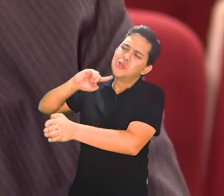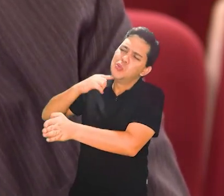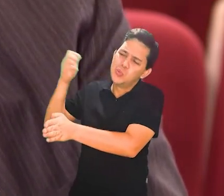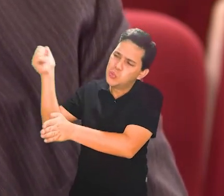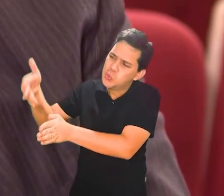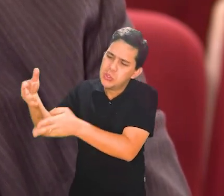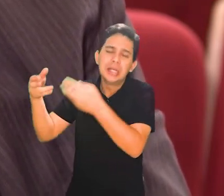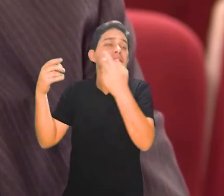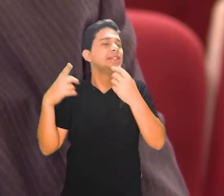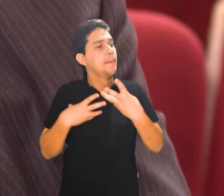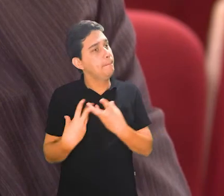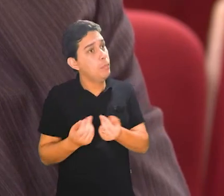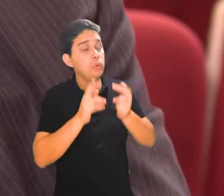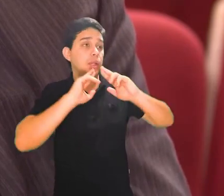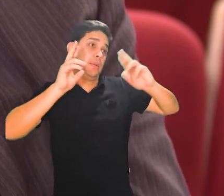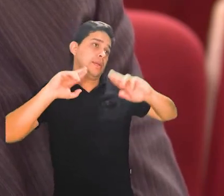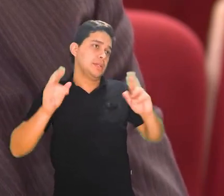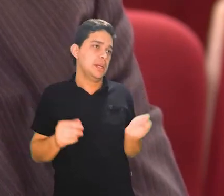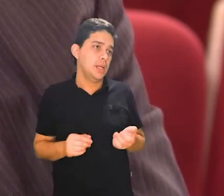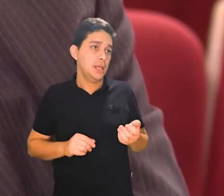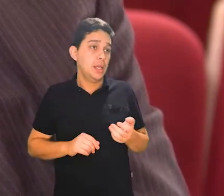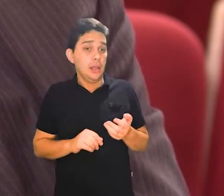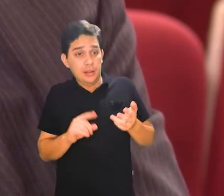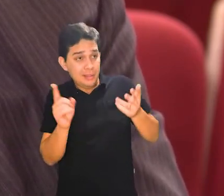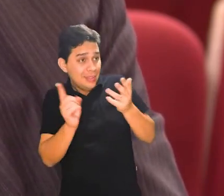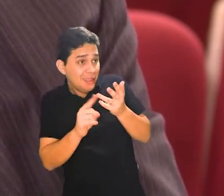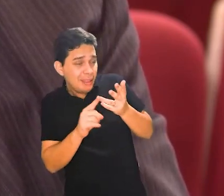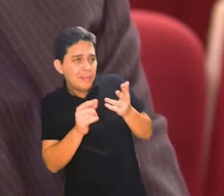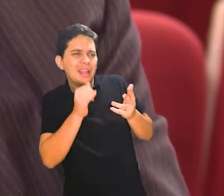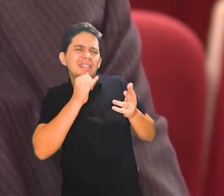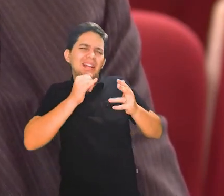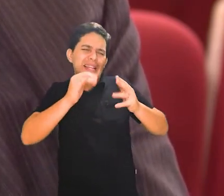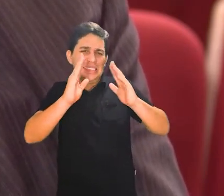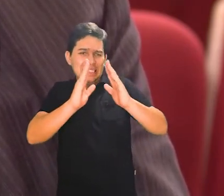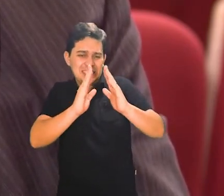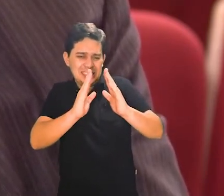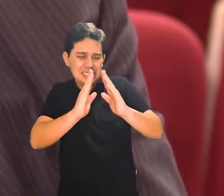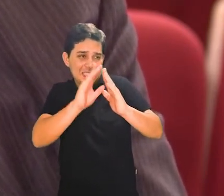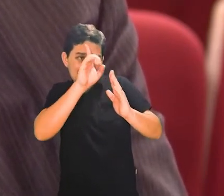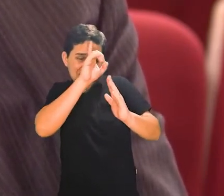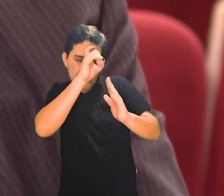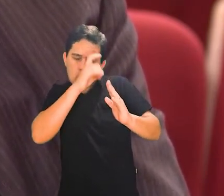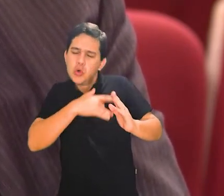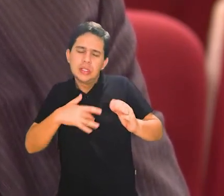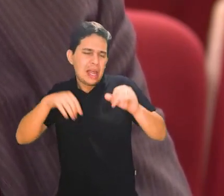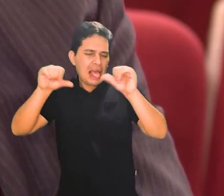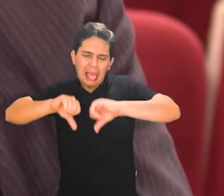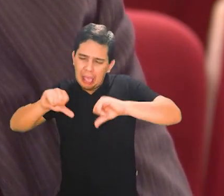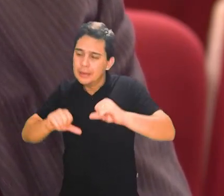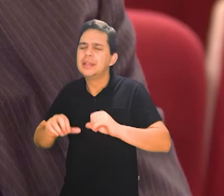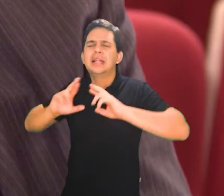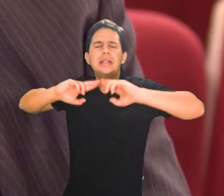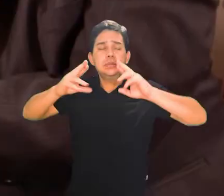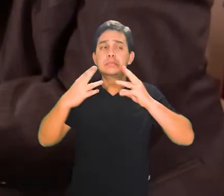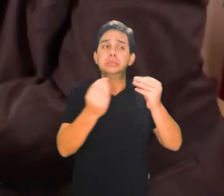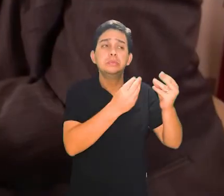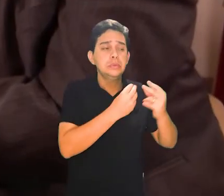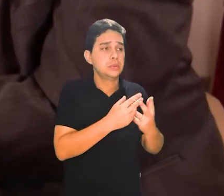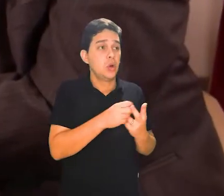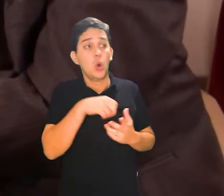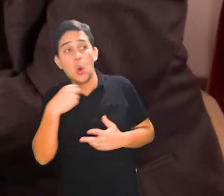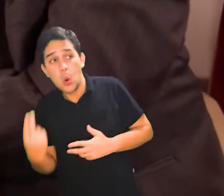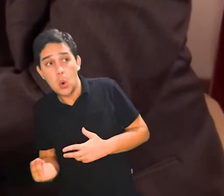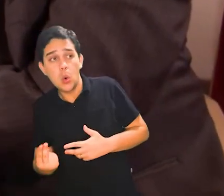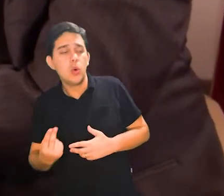hospitais, né? E a área do idoso, as violências que o idoso sofre no seu dia a dia, né? E qual a